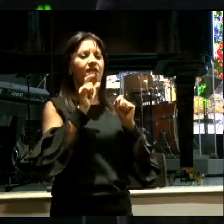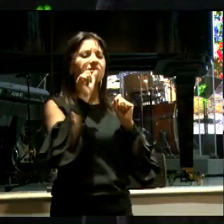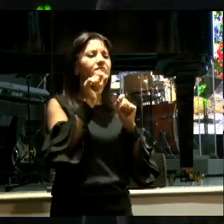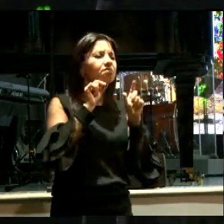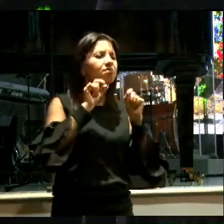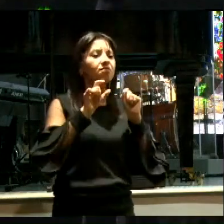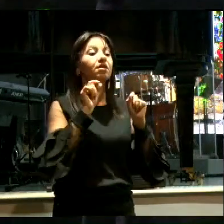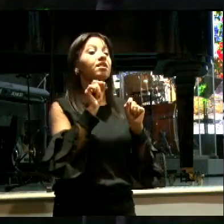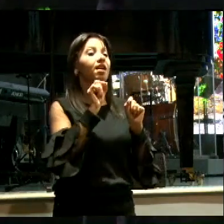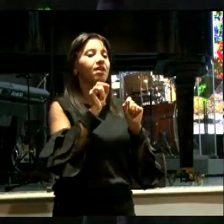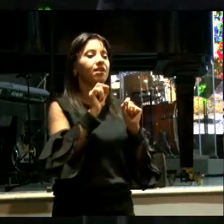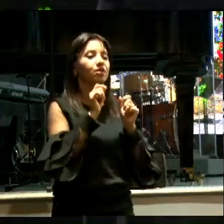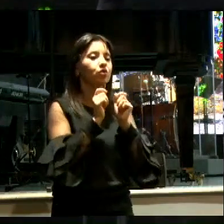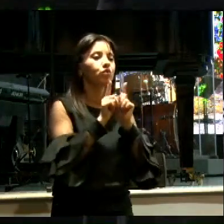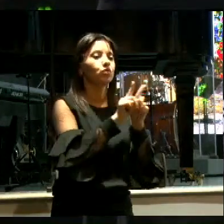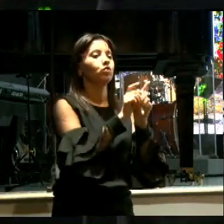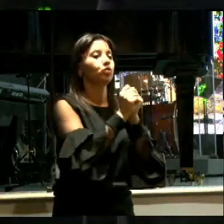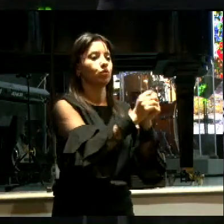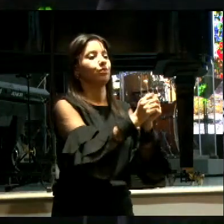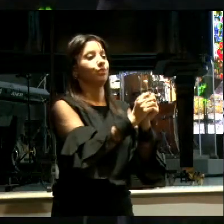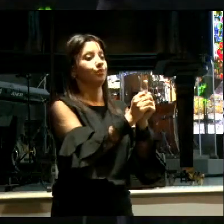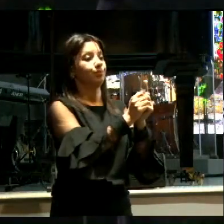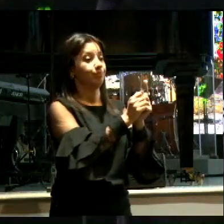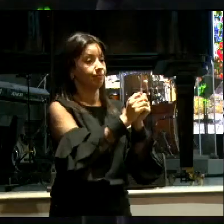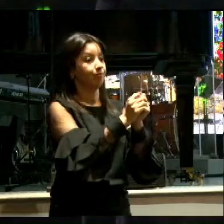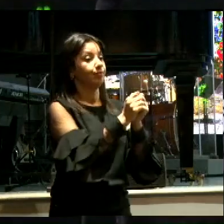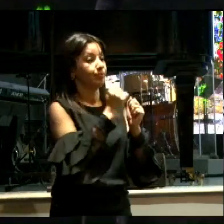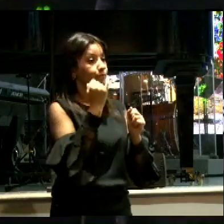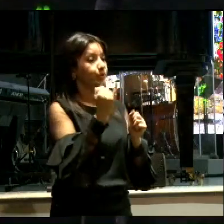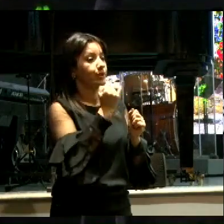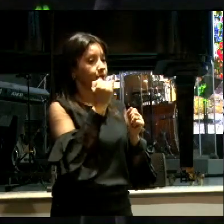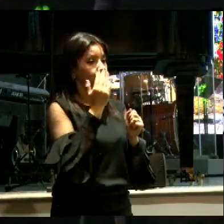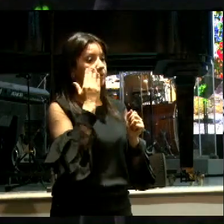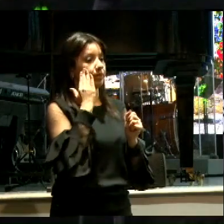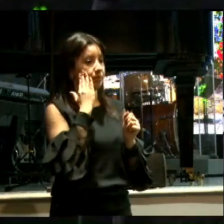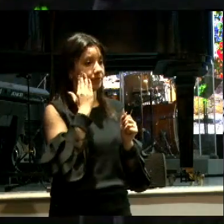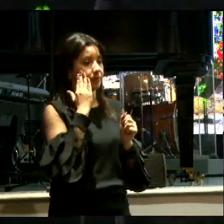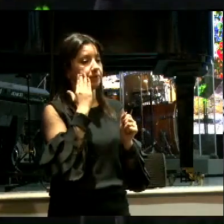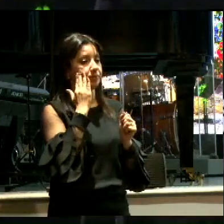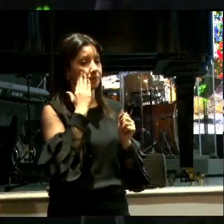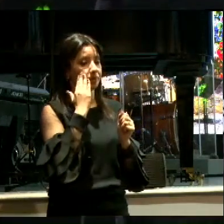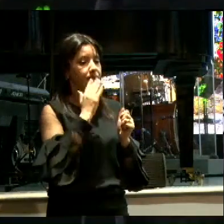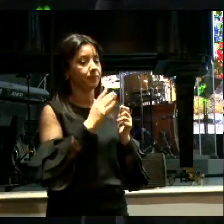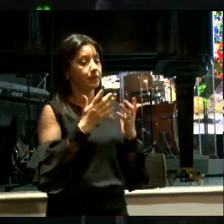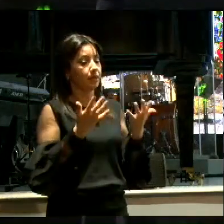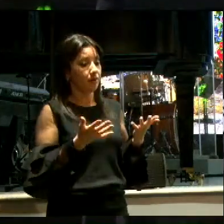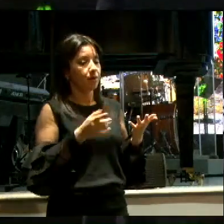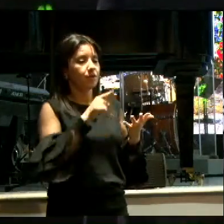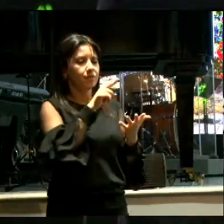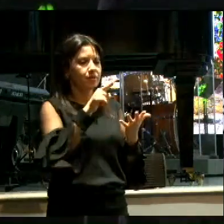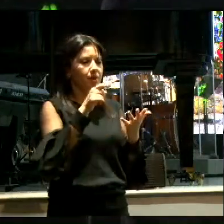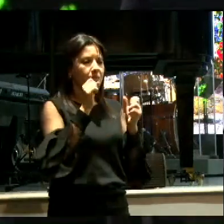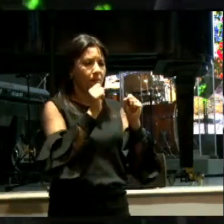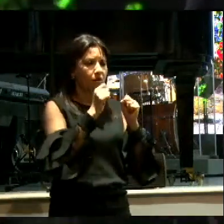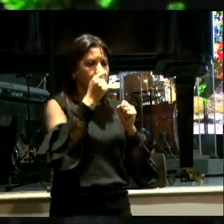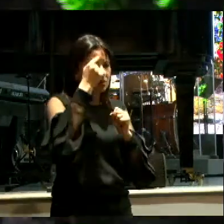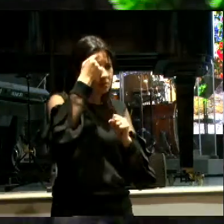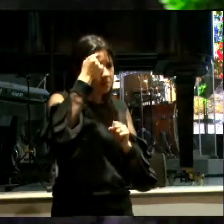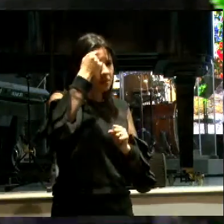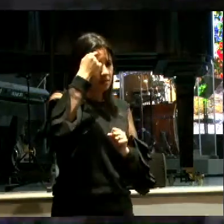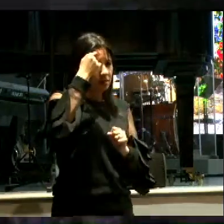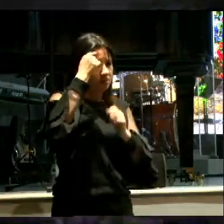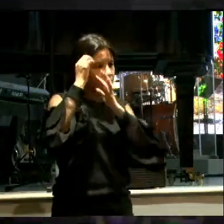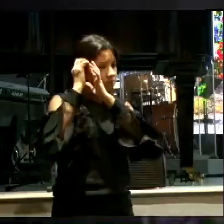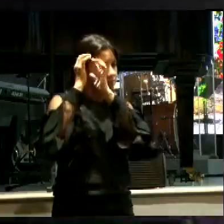homem desobediente e quase perdeu o seu navio. Então, que você possa meditar bem hoje